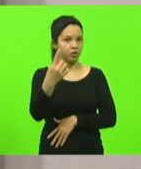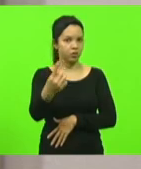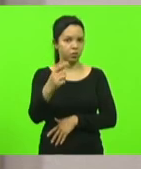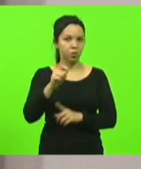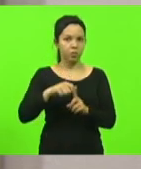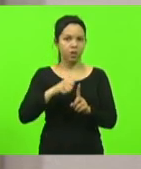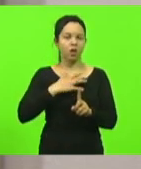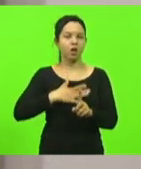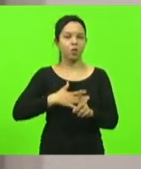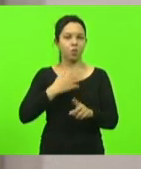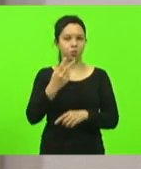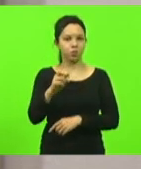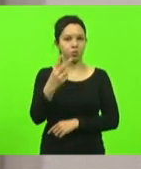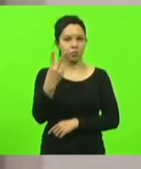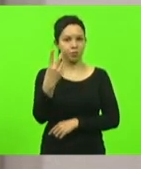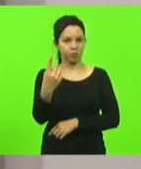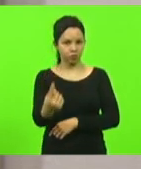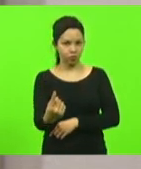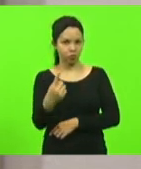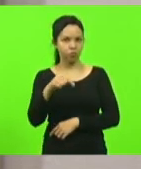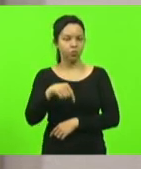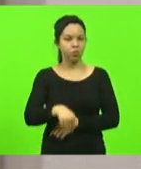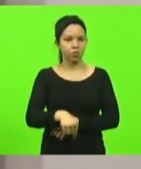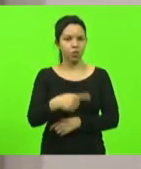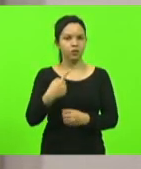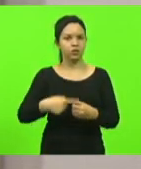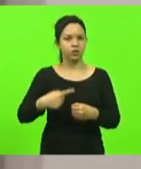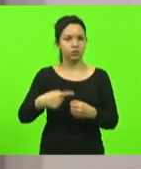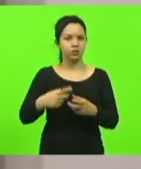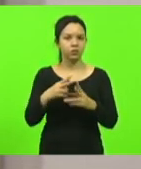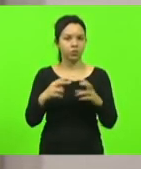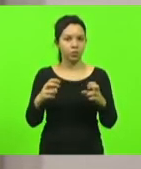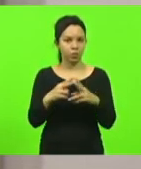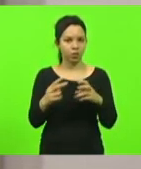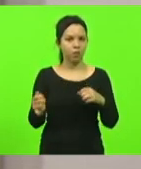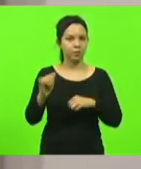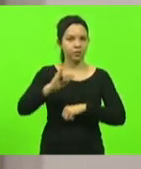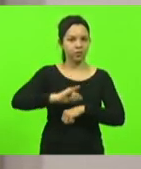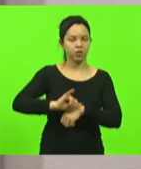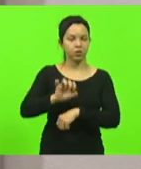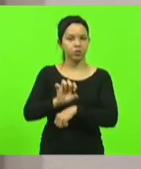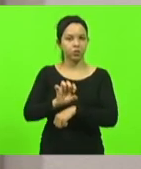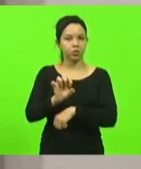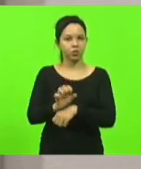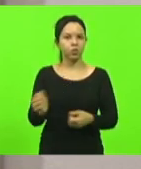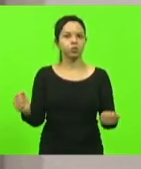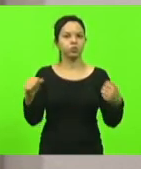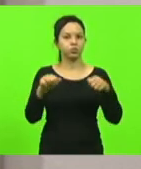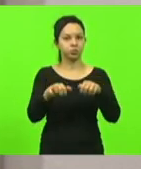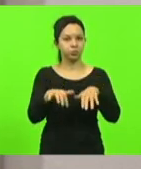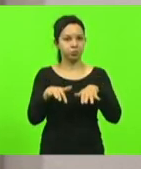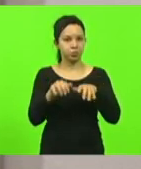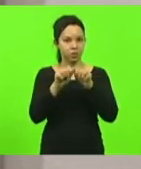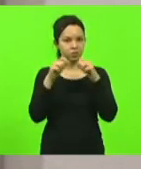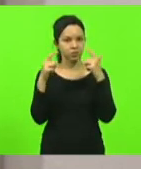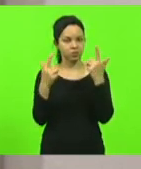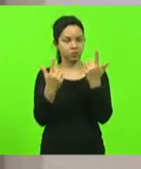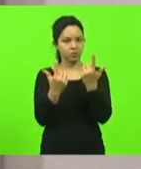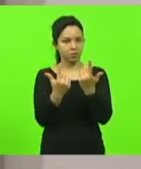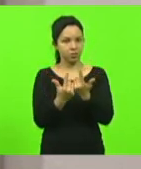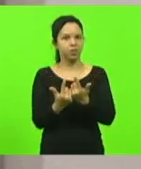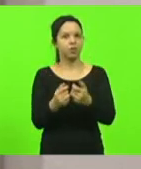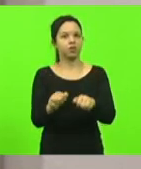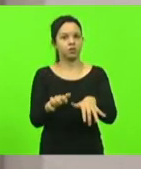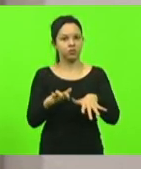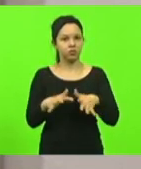mês de agosto de 2021, nesta cidade de Florianópolis, capital do Estado, reuniu-se a Assembleia Legislativa em sessão ordinária.